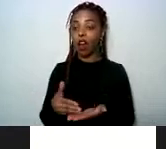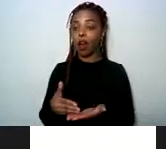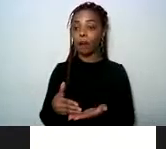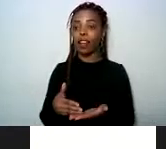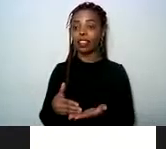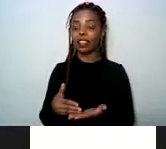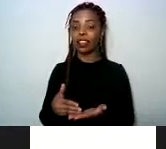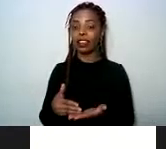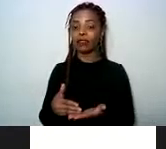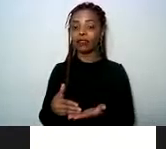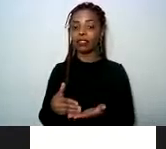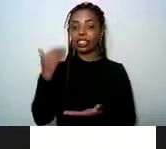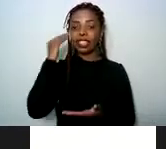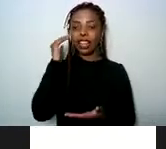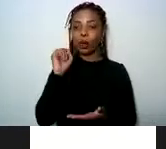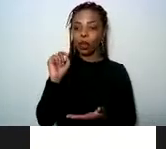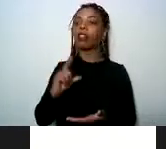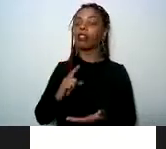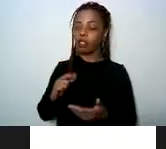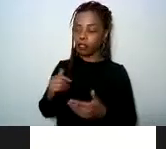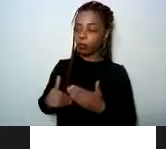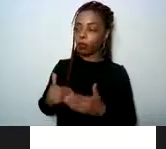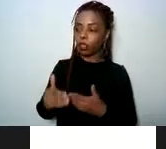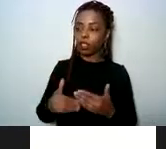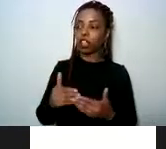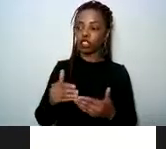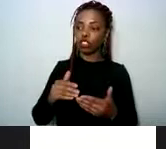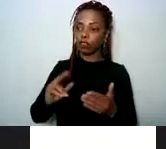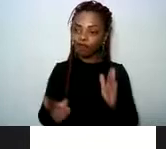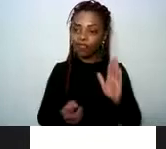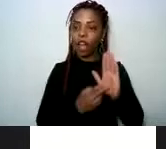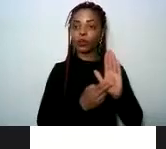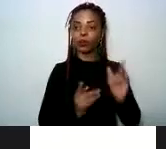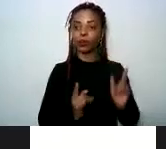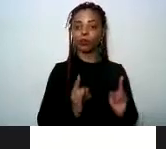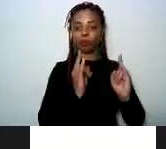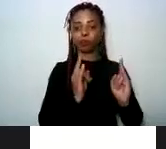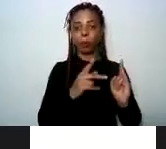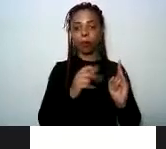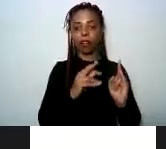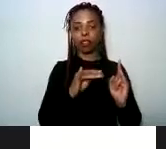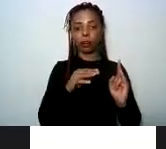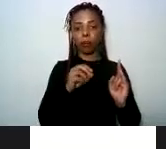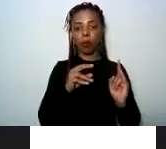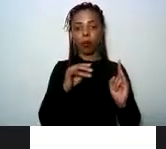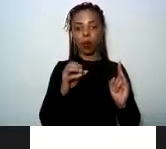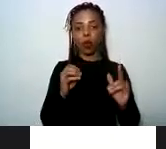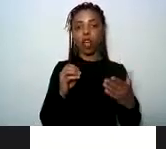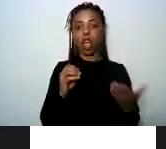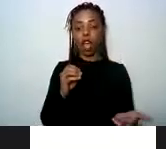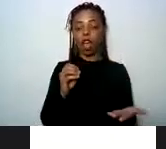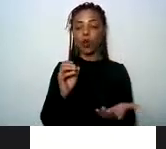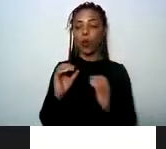entende que ela sofreu um processo de patrimonialização e que isso foi entendido pelos conselhos